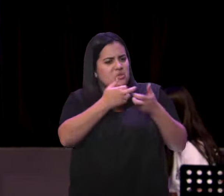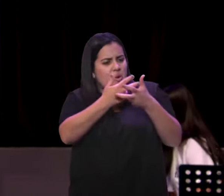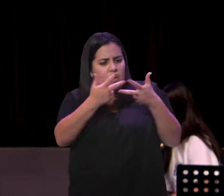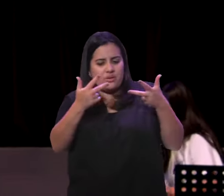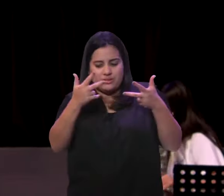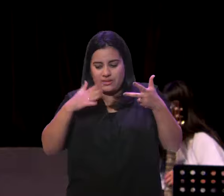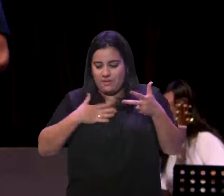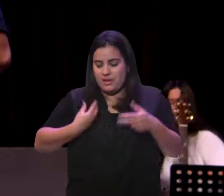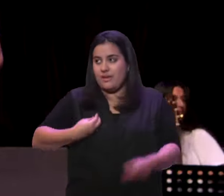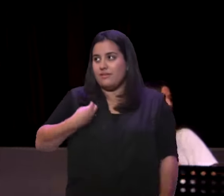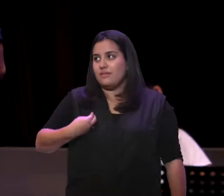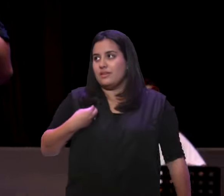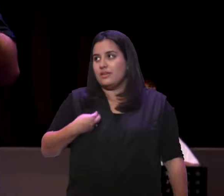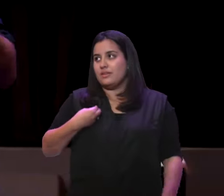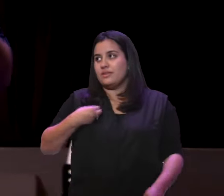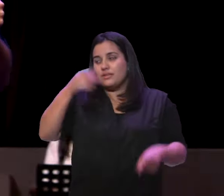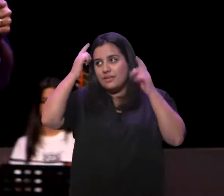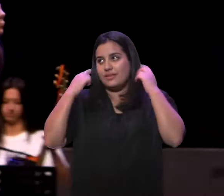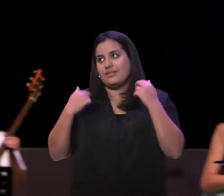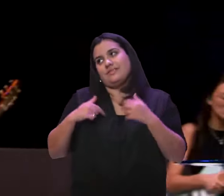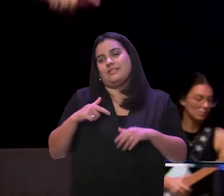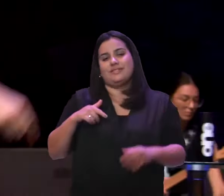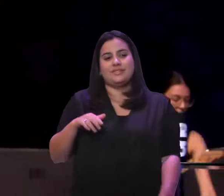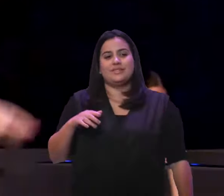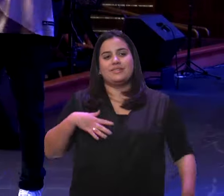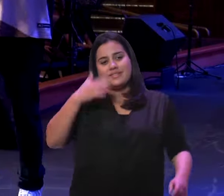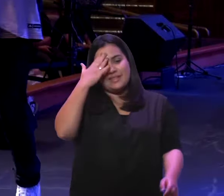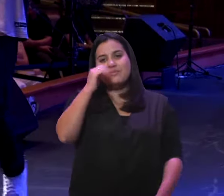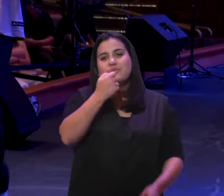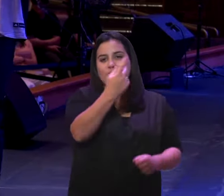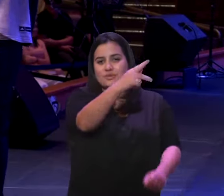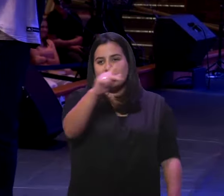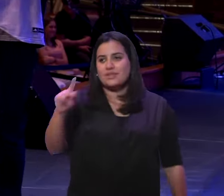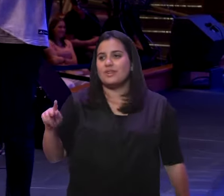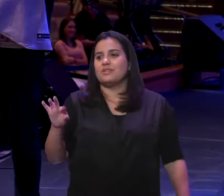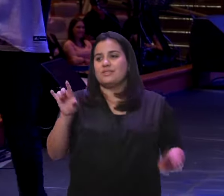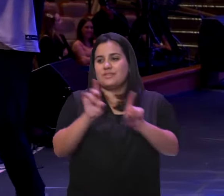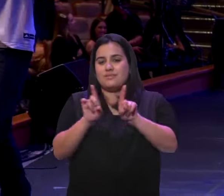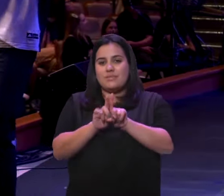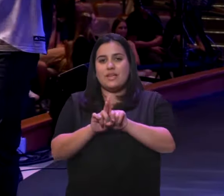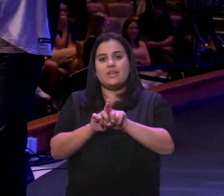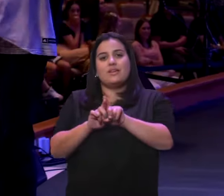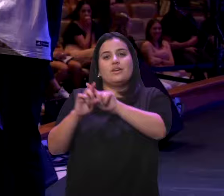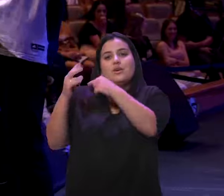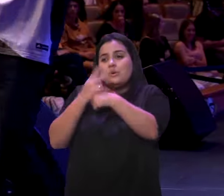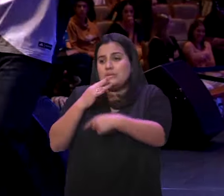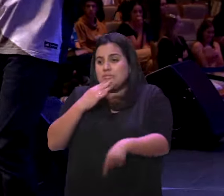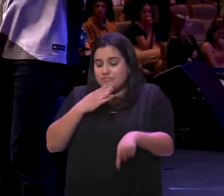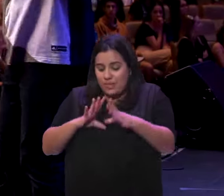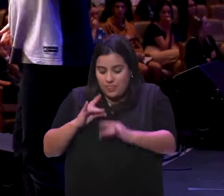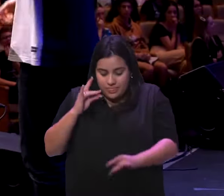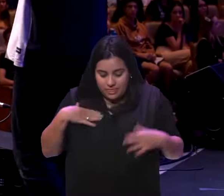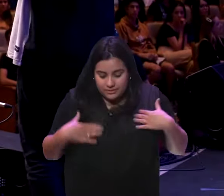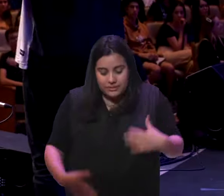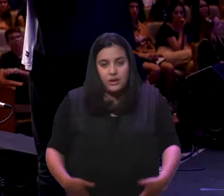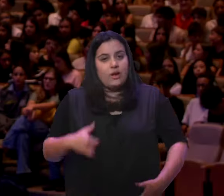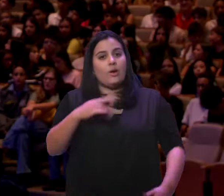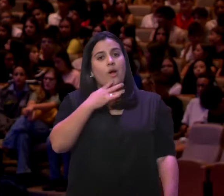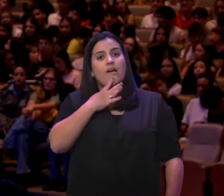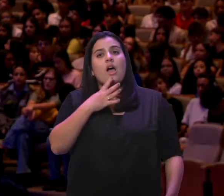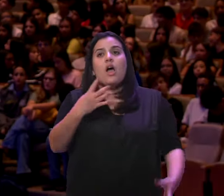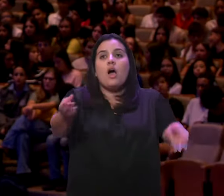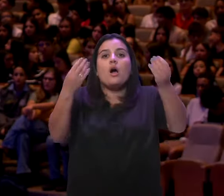embora meu seja fácil, mas Ele sabe os seus, Ele cuida de mim, Ele conhece cada detalhe do meu corpo, da minha vida. Como é